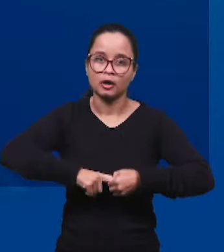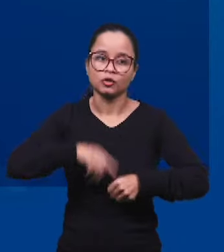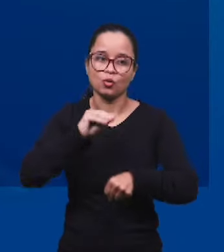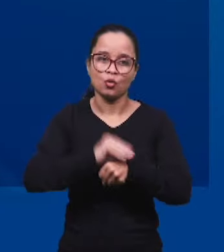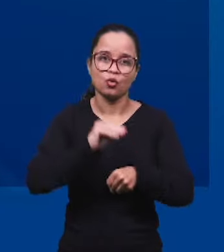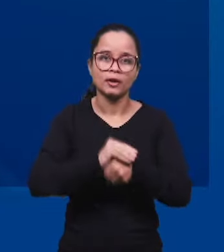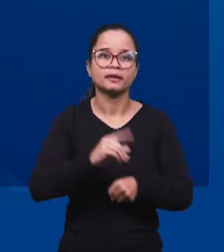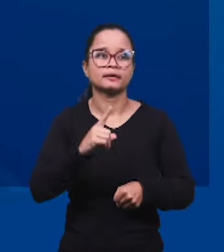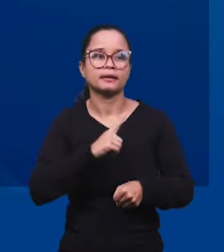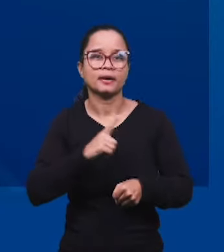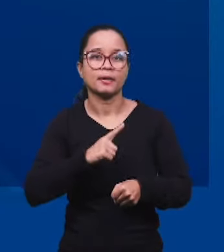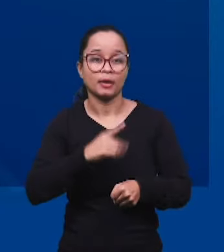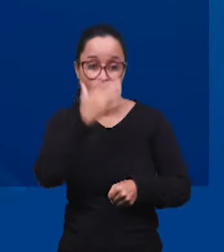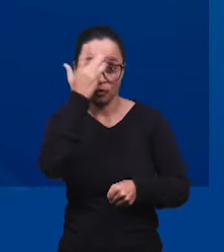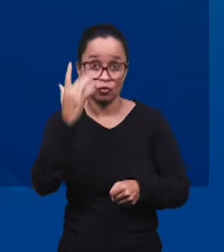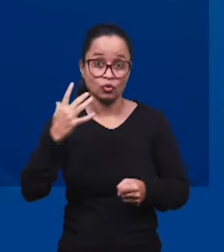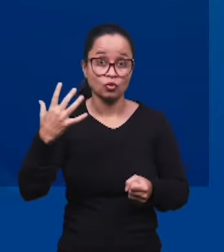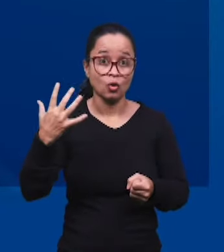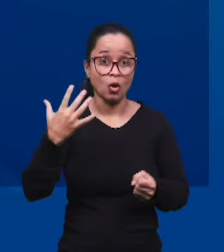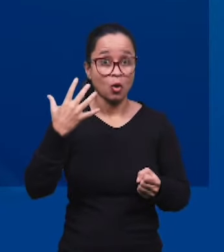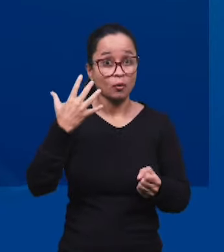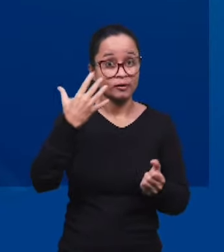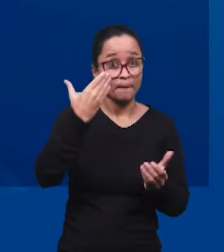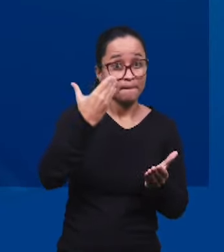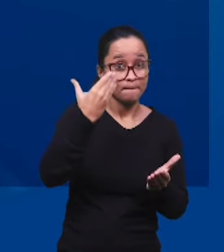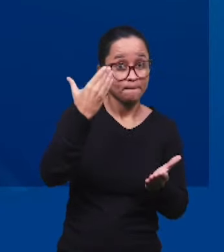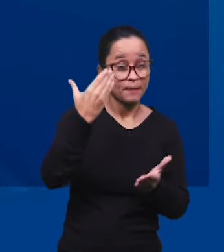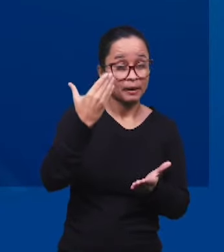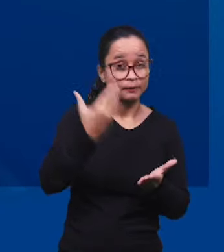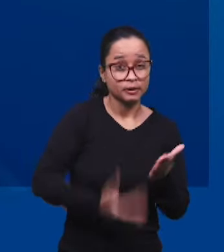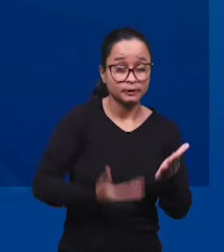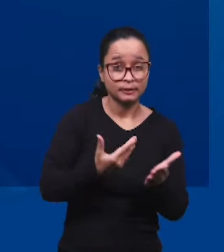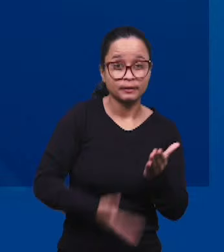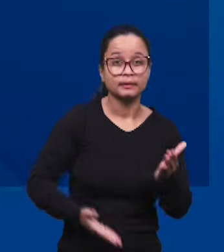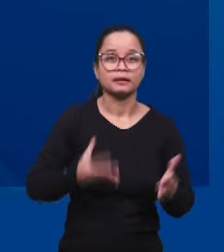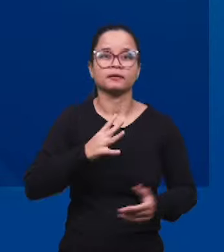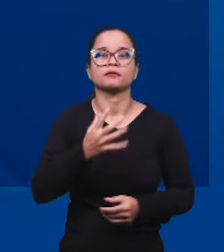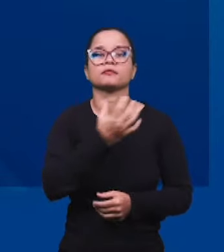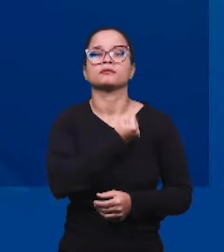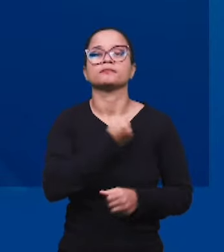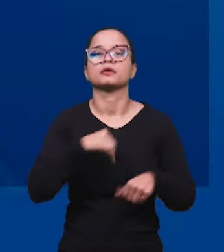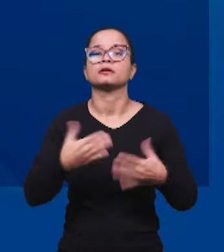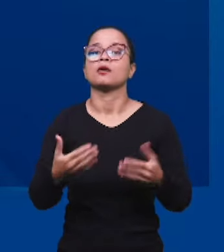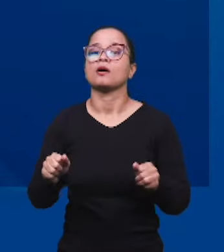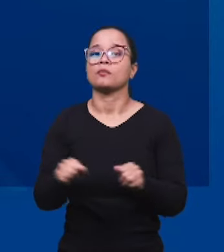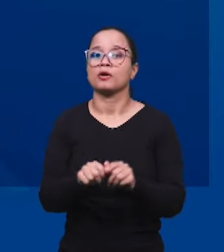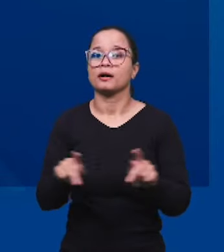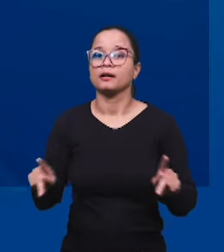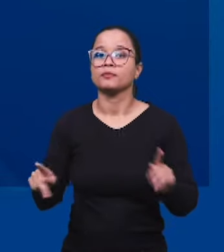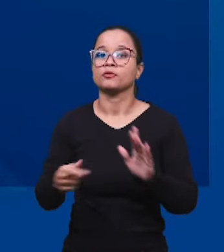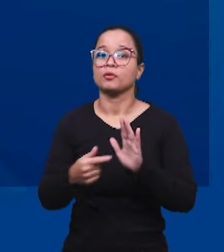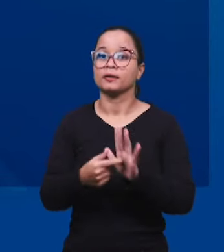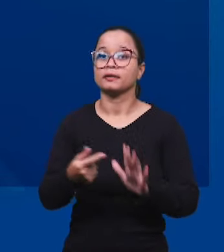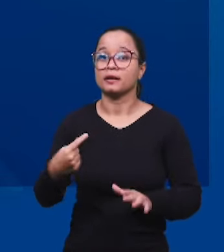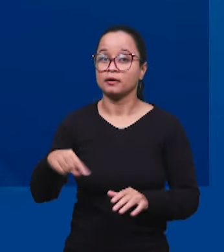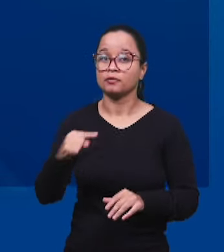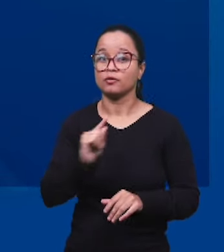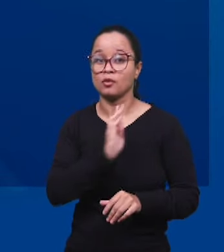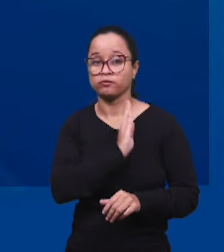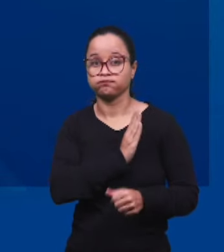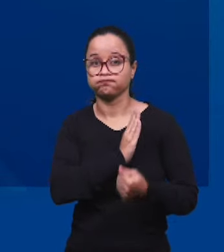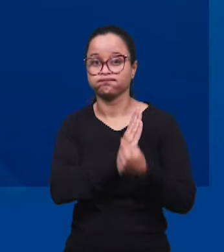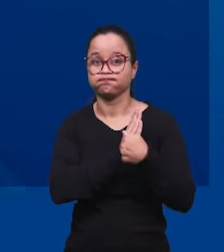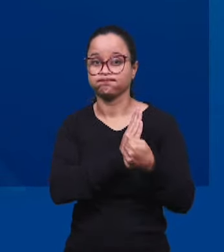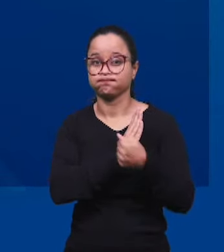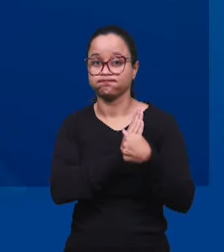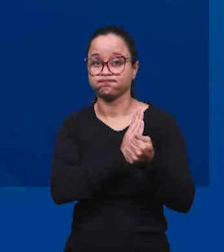coroa. Apocalipse 3:20 diz: eis que estou à porta e bato. Se alguém ouvir a minha voz, abrir